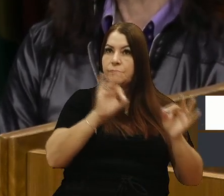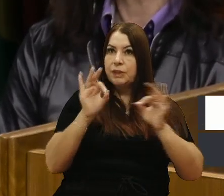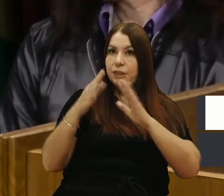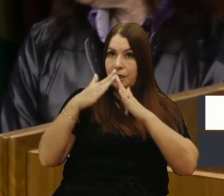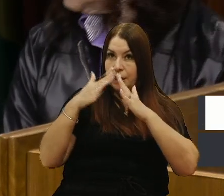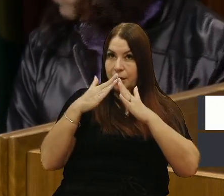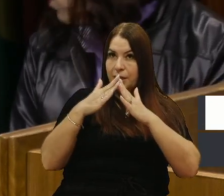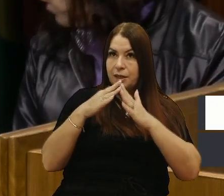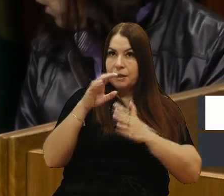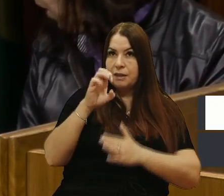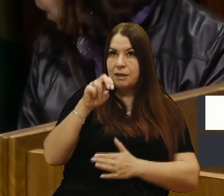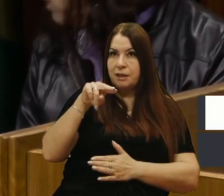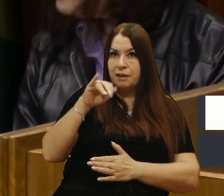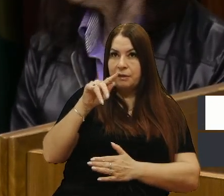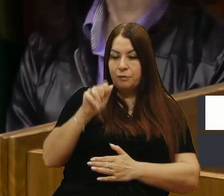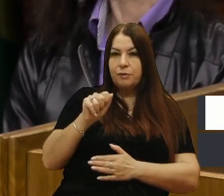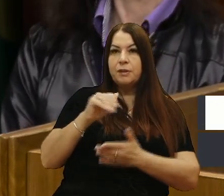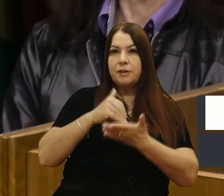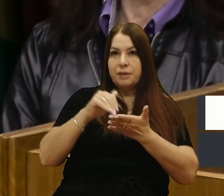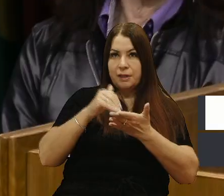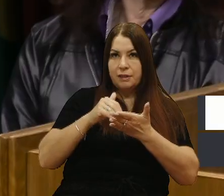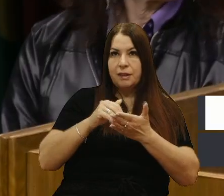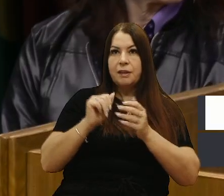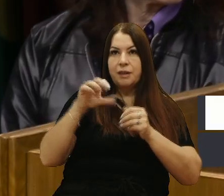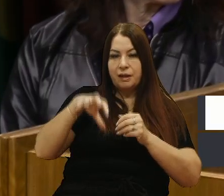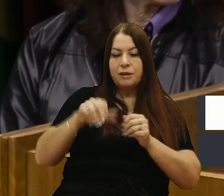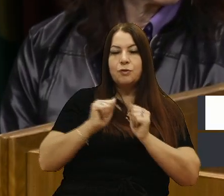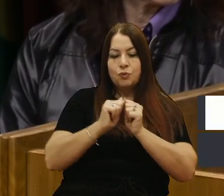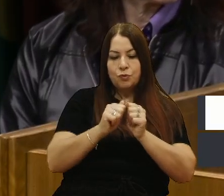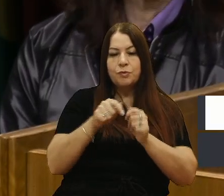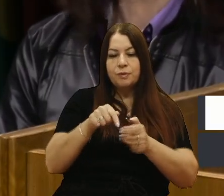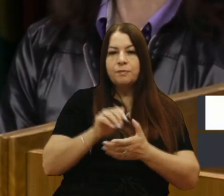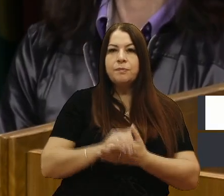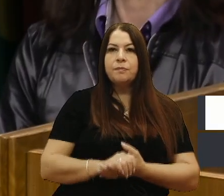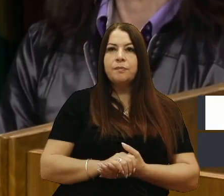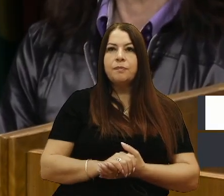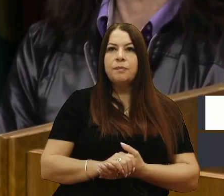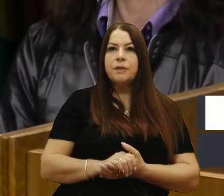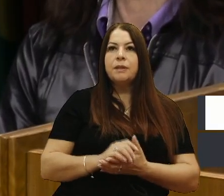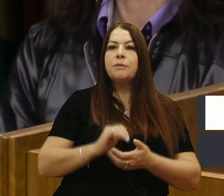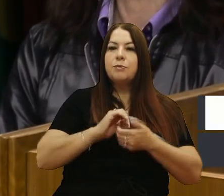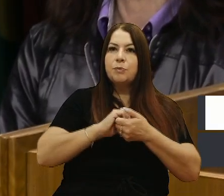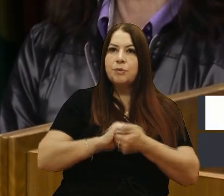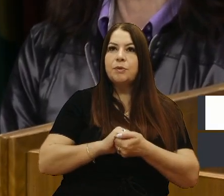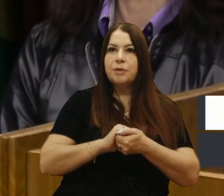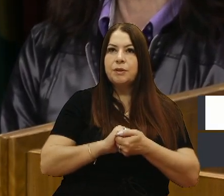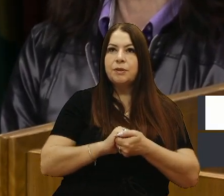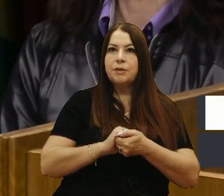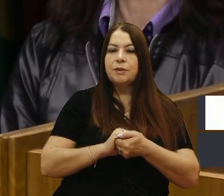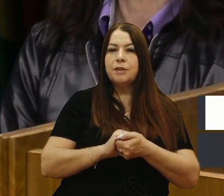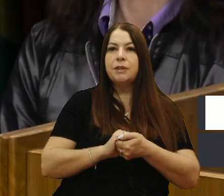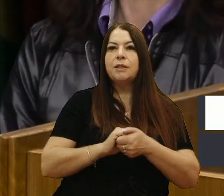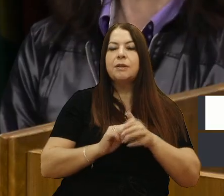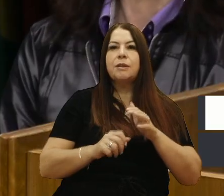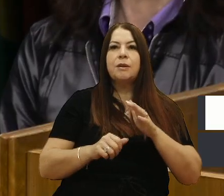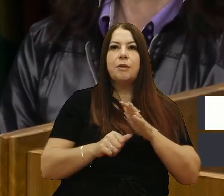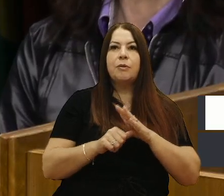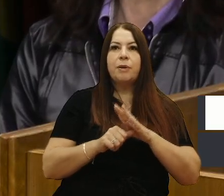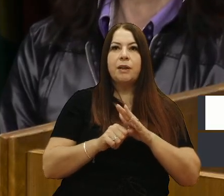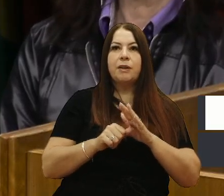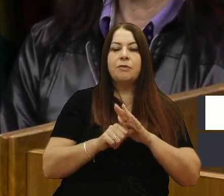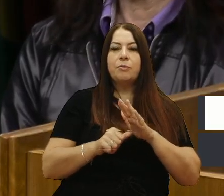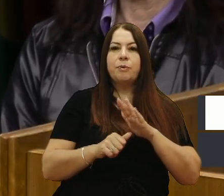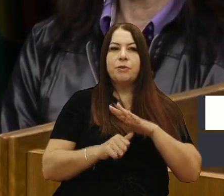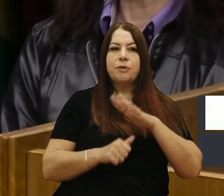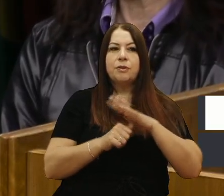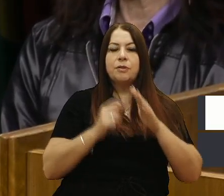casa, Enilda Gabana, nossa secretária de área, que está aqui conosco também. Trago a saudação do nosso magnífico reitor, professor Gelson Leonardo